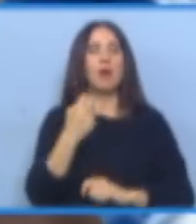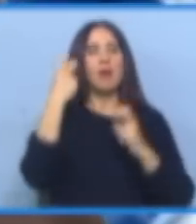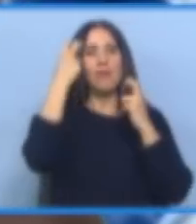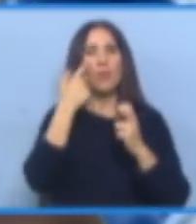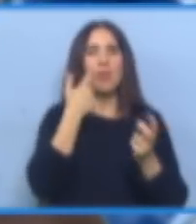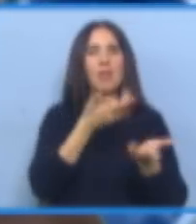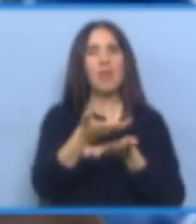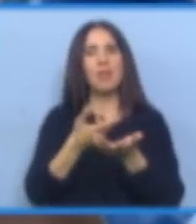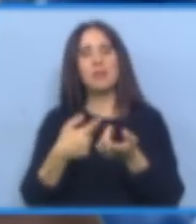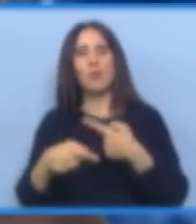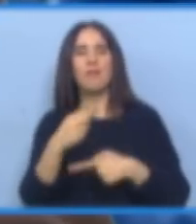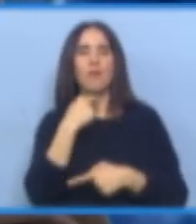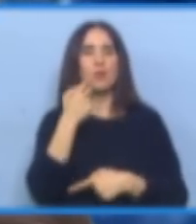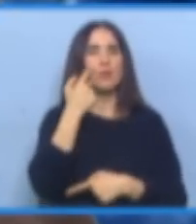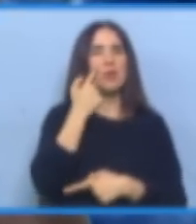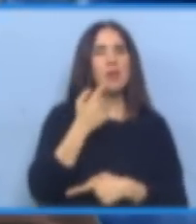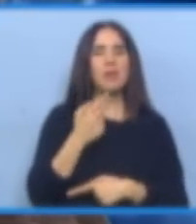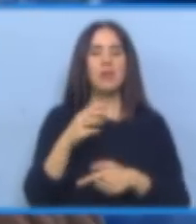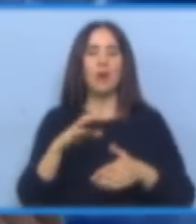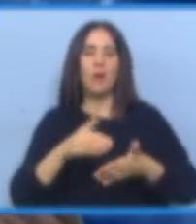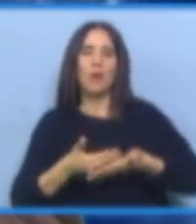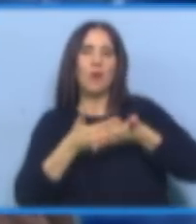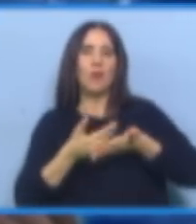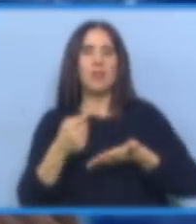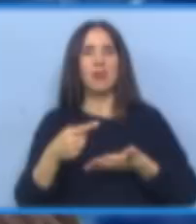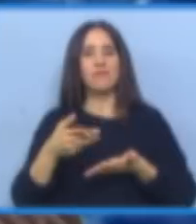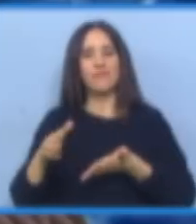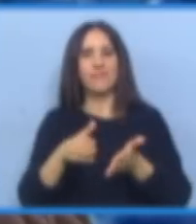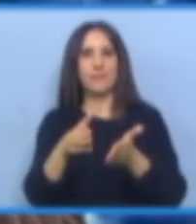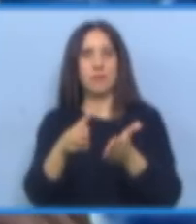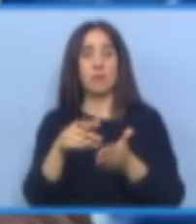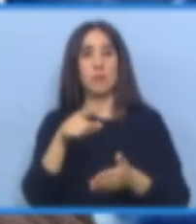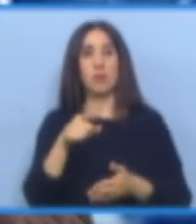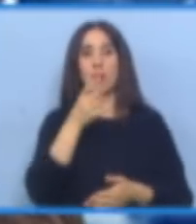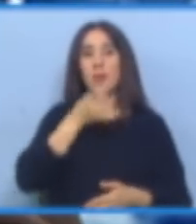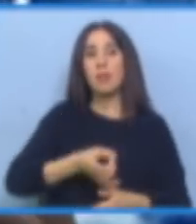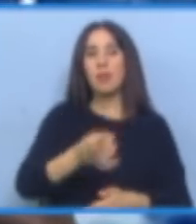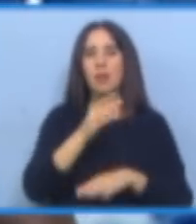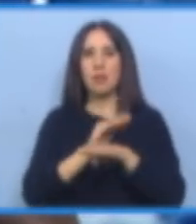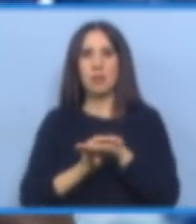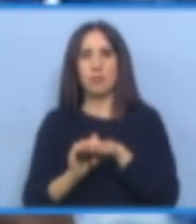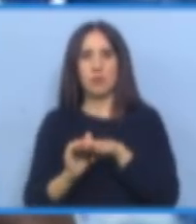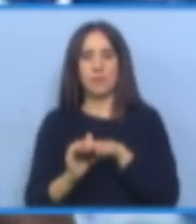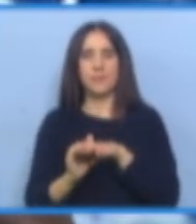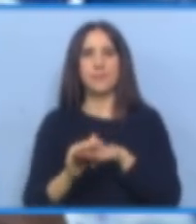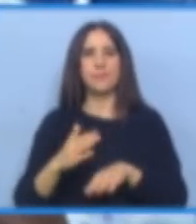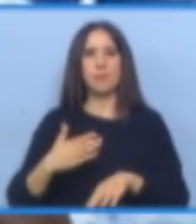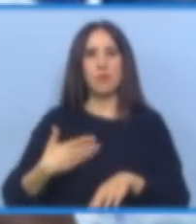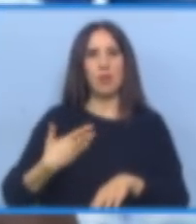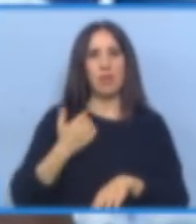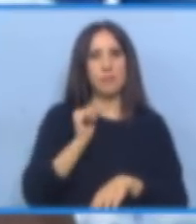ovelhas, elas conhecem a sua voz, pega-as ao colo, condula-as, essa misericórdia, essa ternura. E